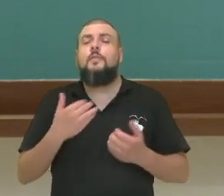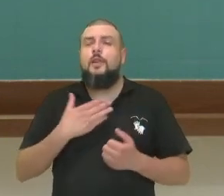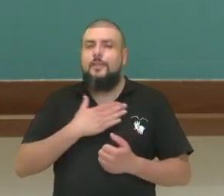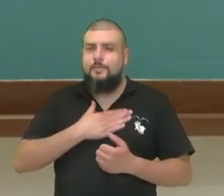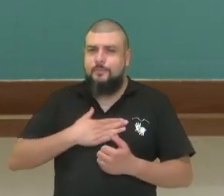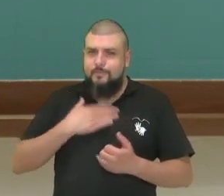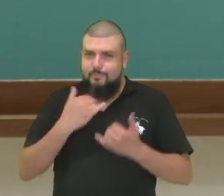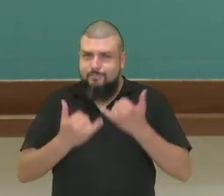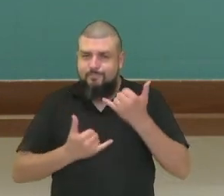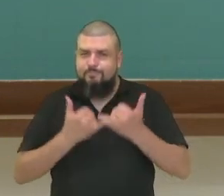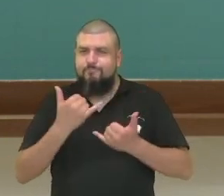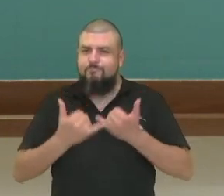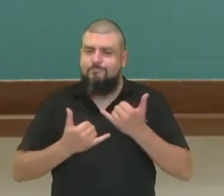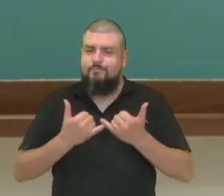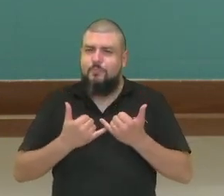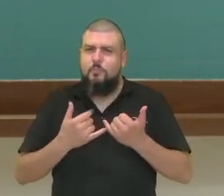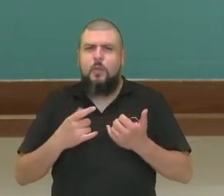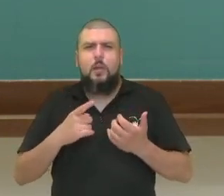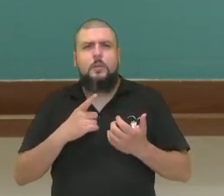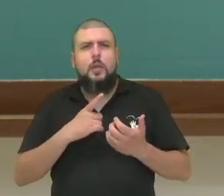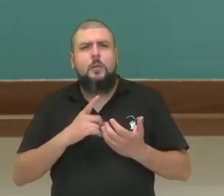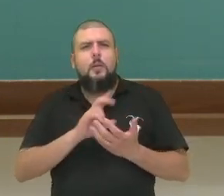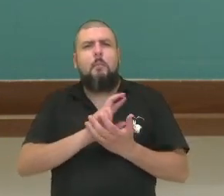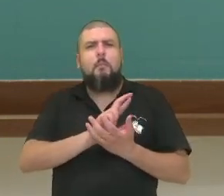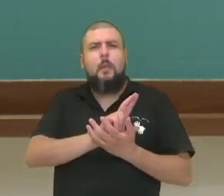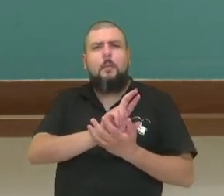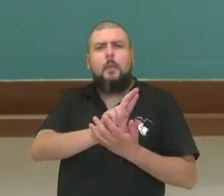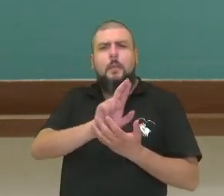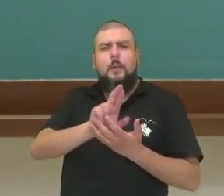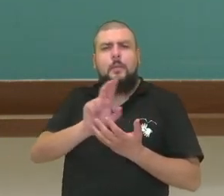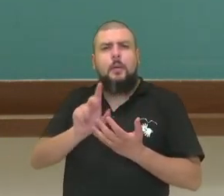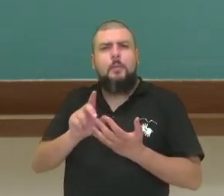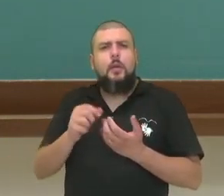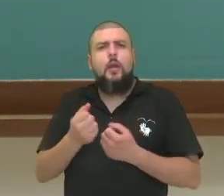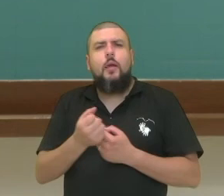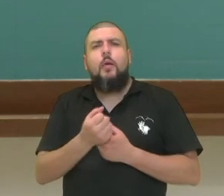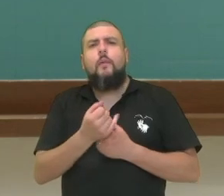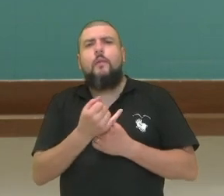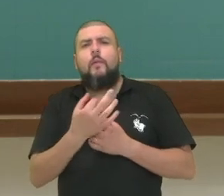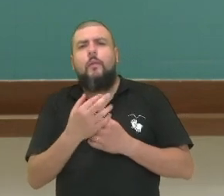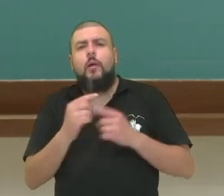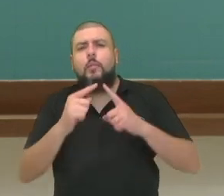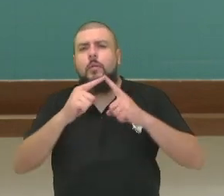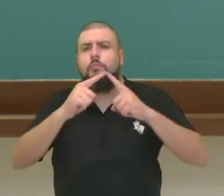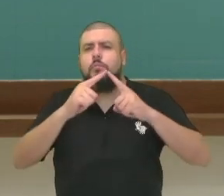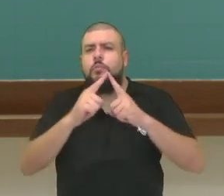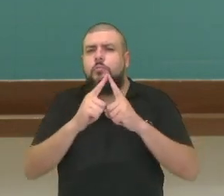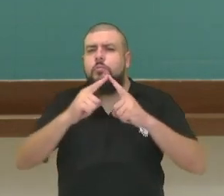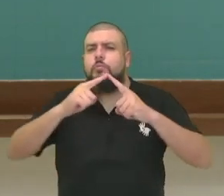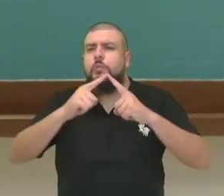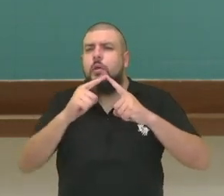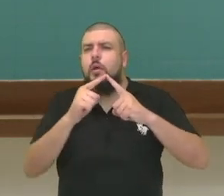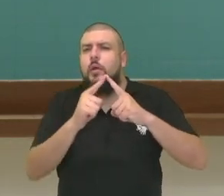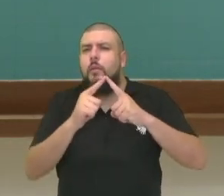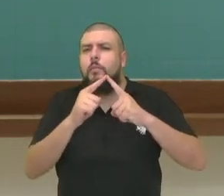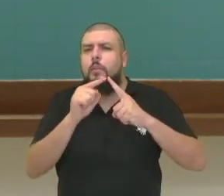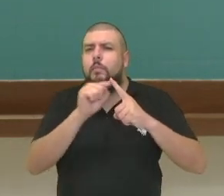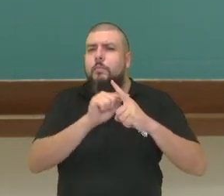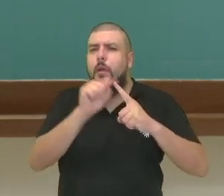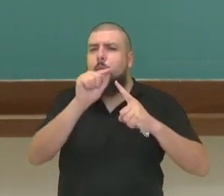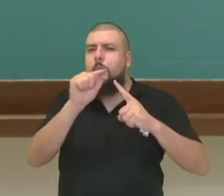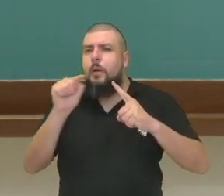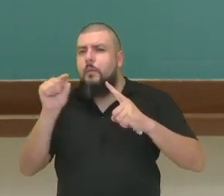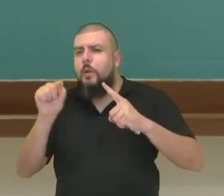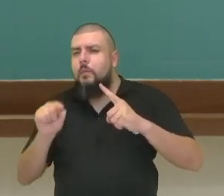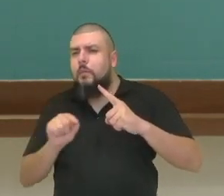do jogo viram lá que tem lá os polígonos que a gente pode relacionar com a quantidade de ângulos da cidade de lados e explorar um pouquinho mais